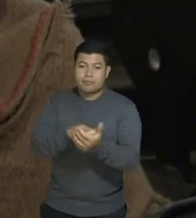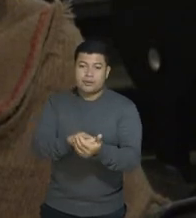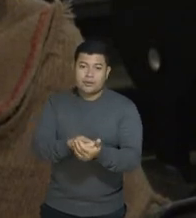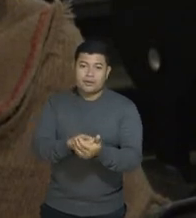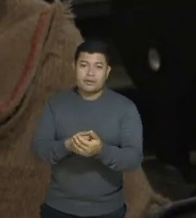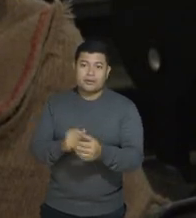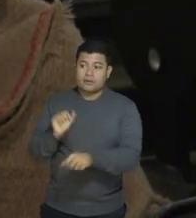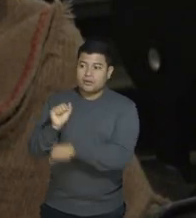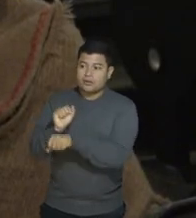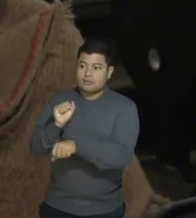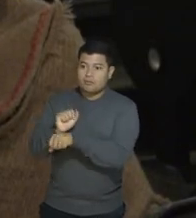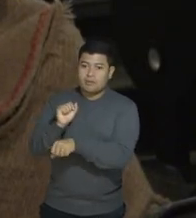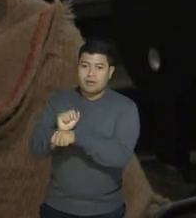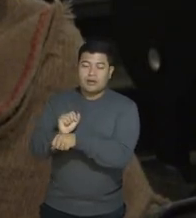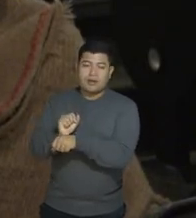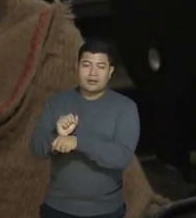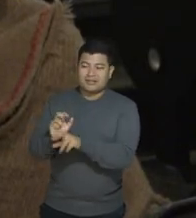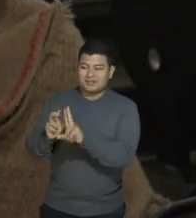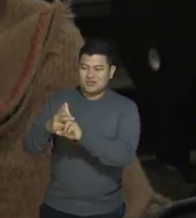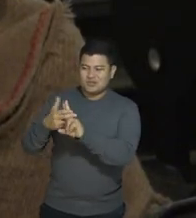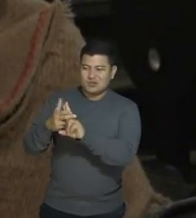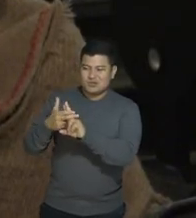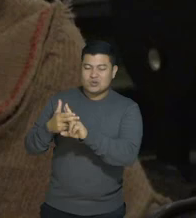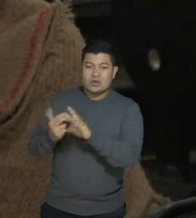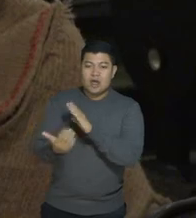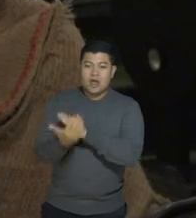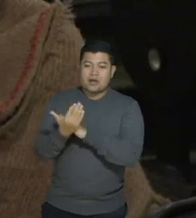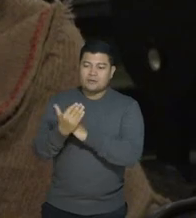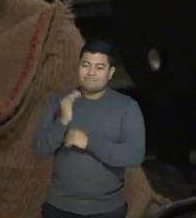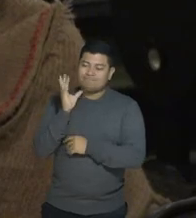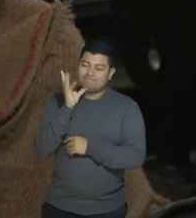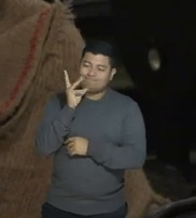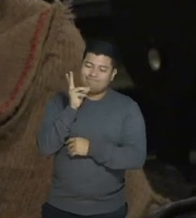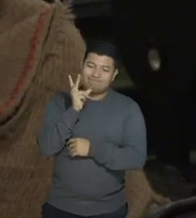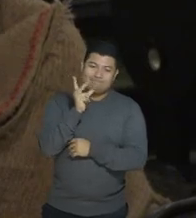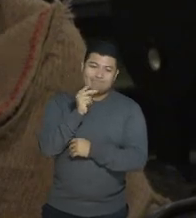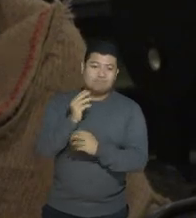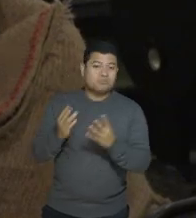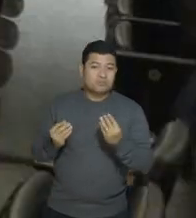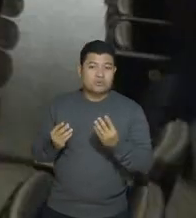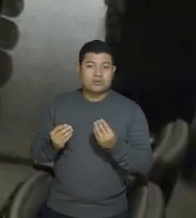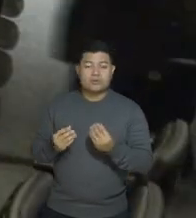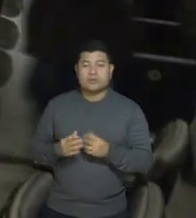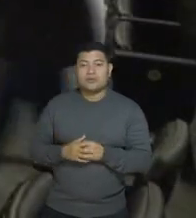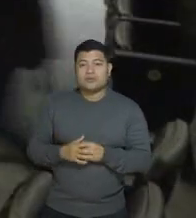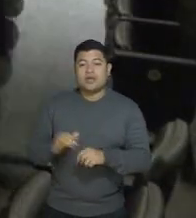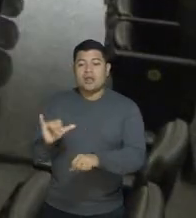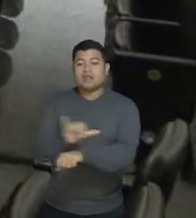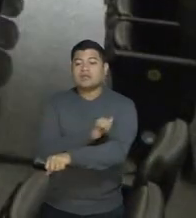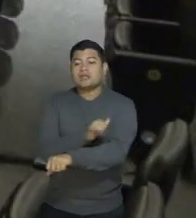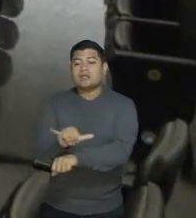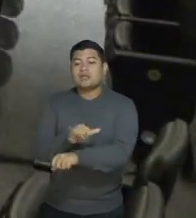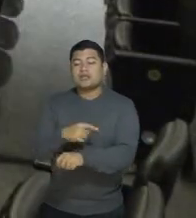ainda demora muito. Quais as saídas que a gente pode fazer ou indicar para essas famílias?